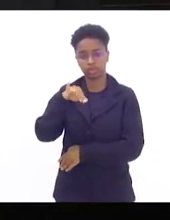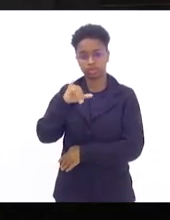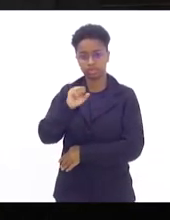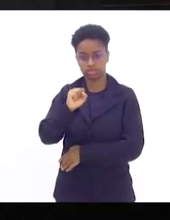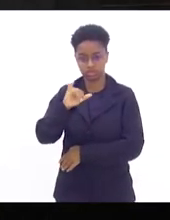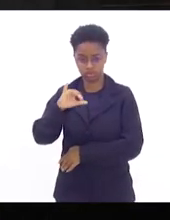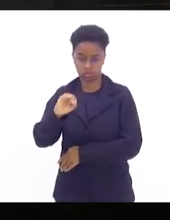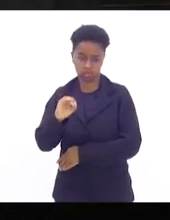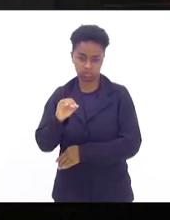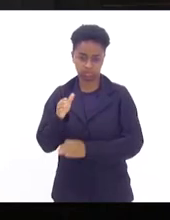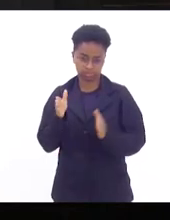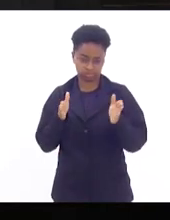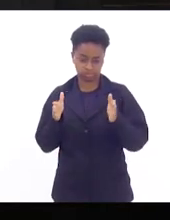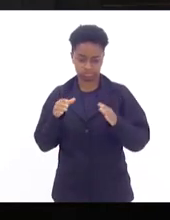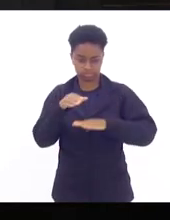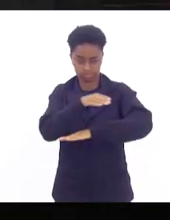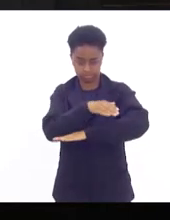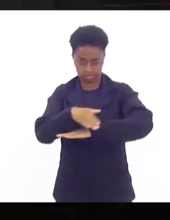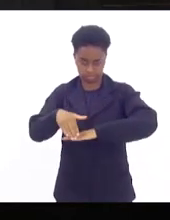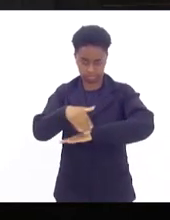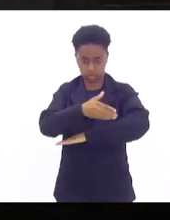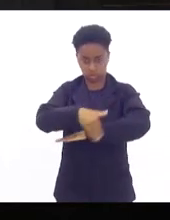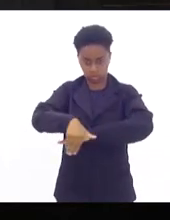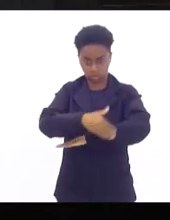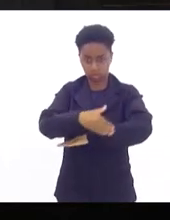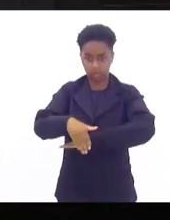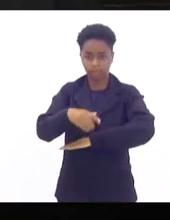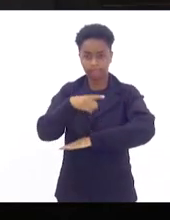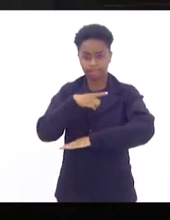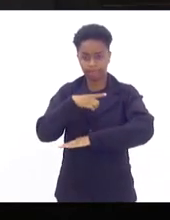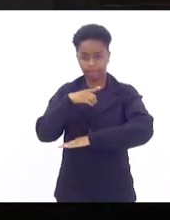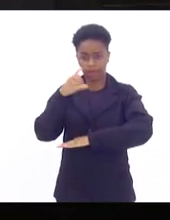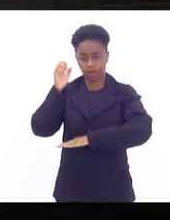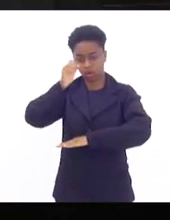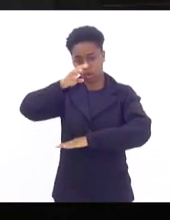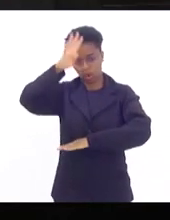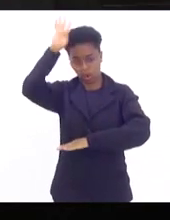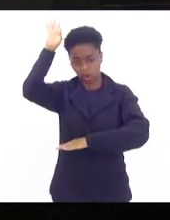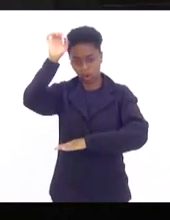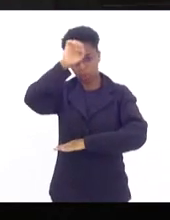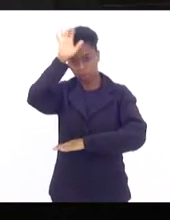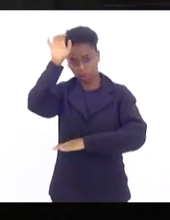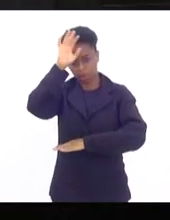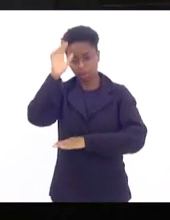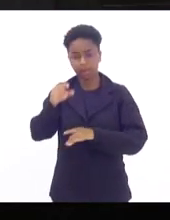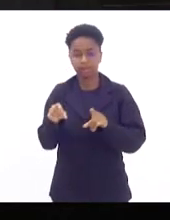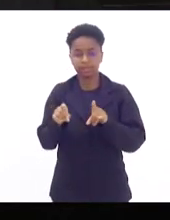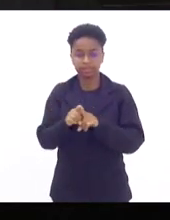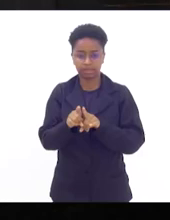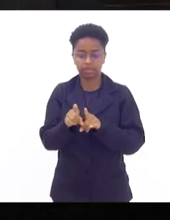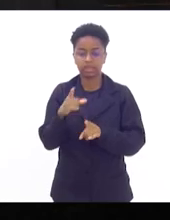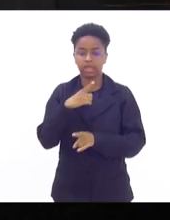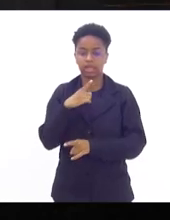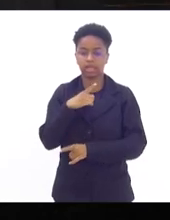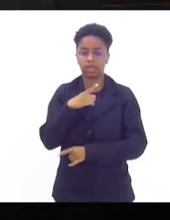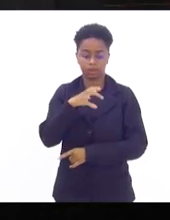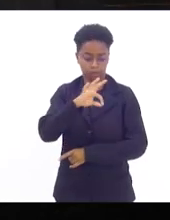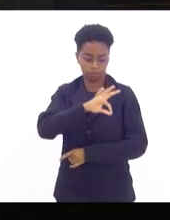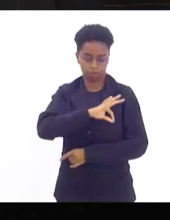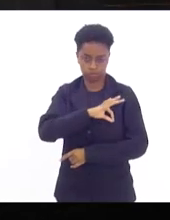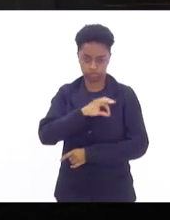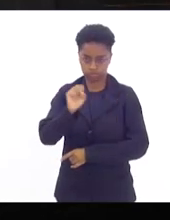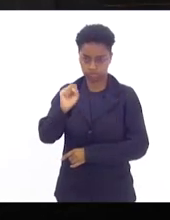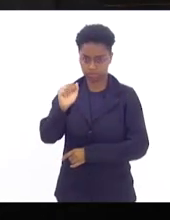naquelas imediações entre a Cobal e o Corpo de Bombeiros, um sargento da Polícia